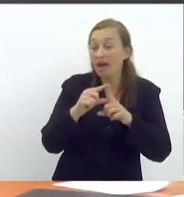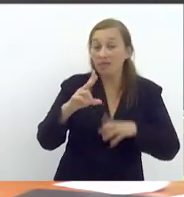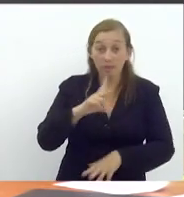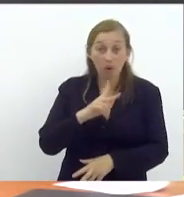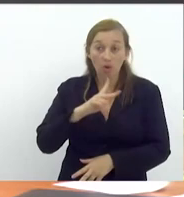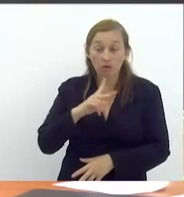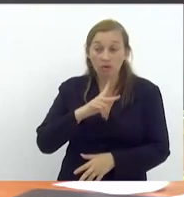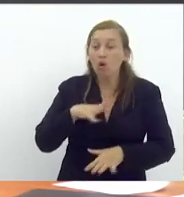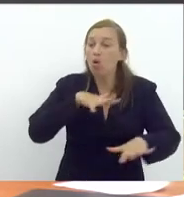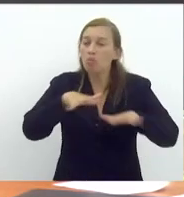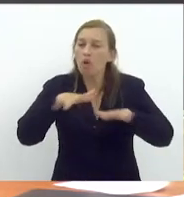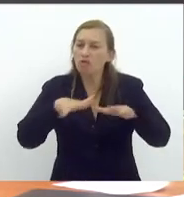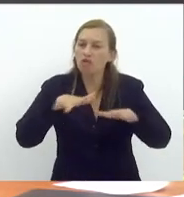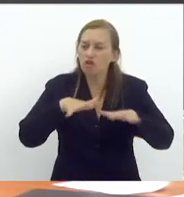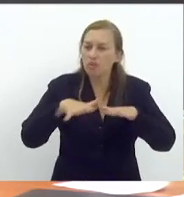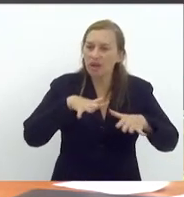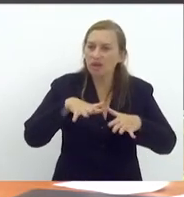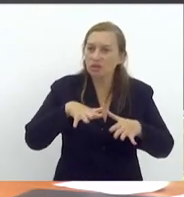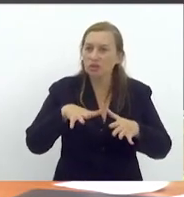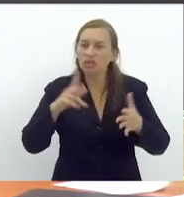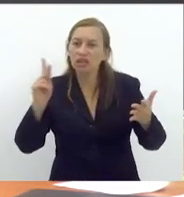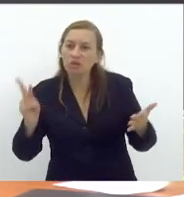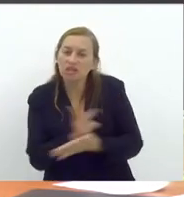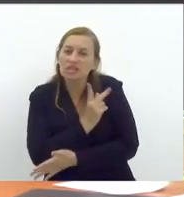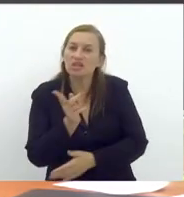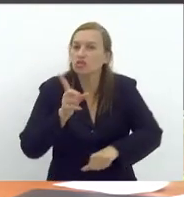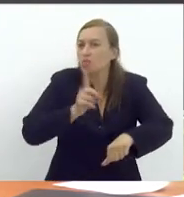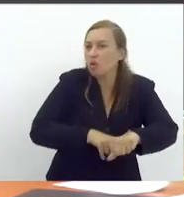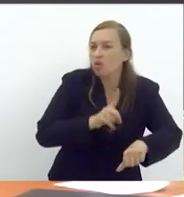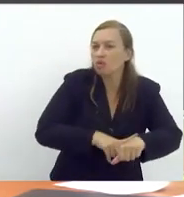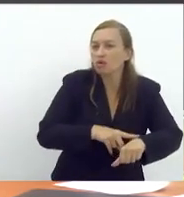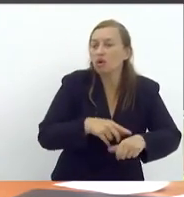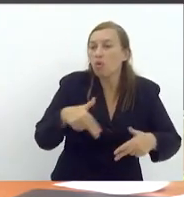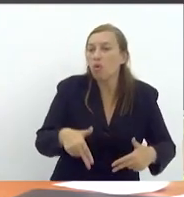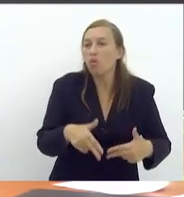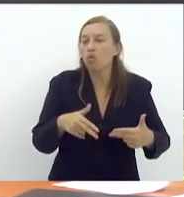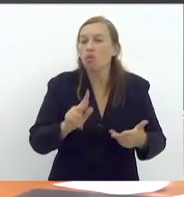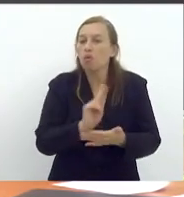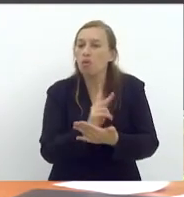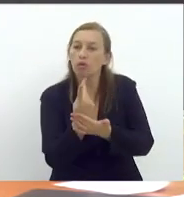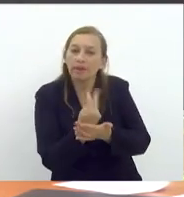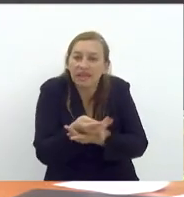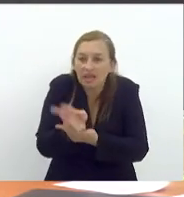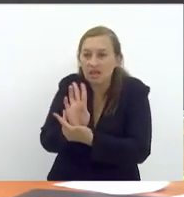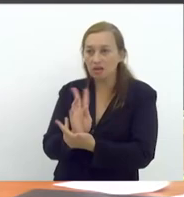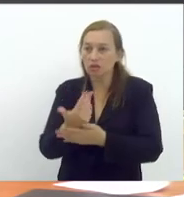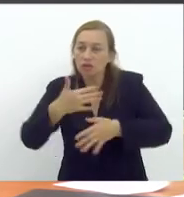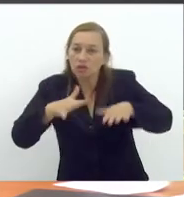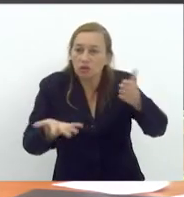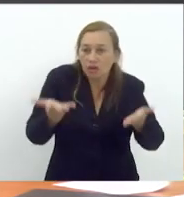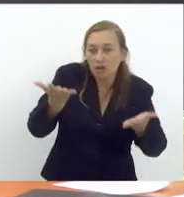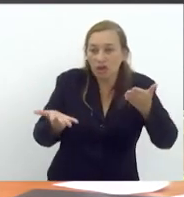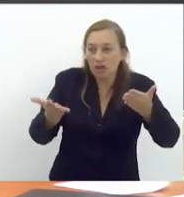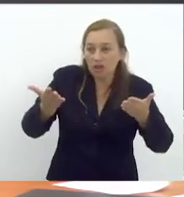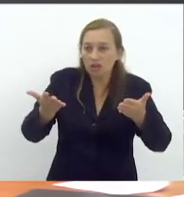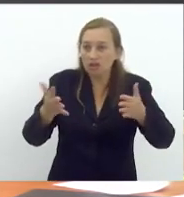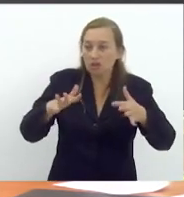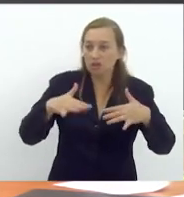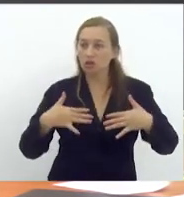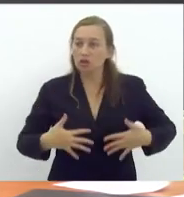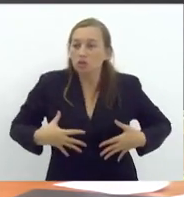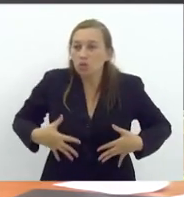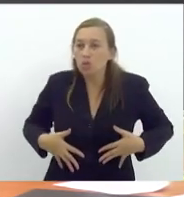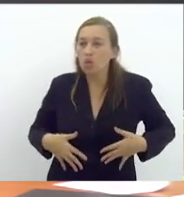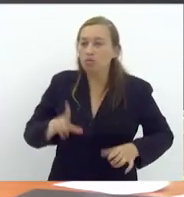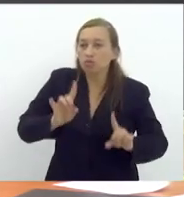o movimento salto é o que está acontecendo no momento o Brake salta entre equilíbrio e desequilíbrio do quadril Ginga das rodas